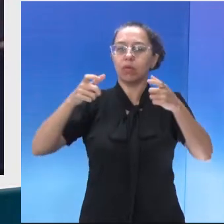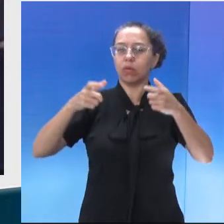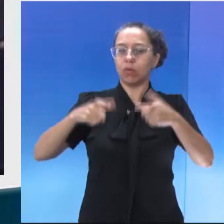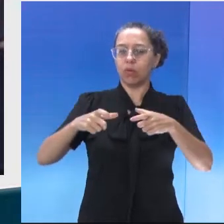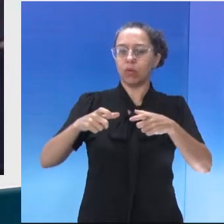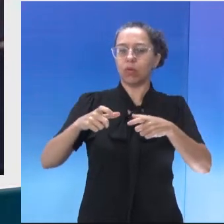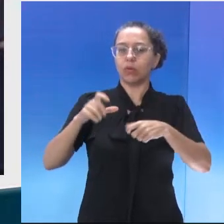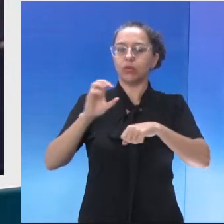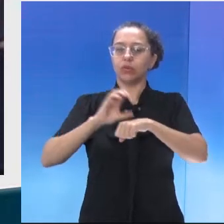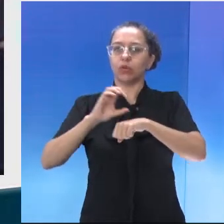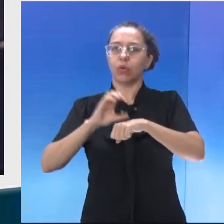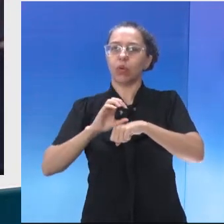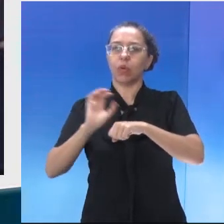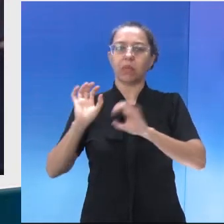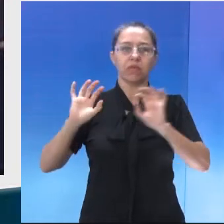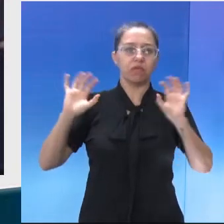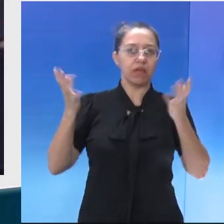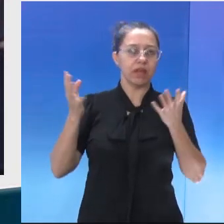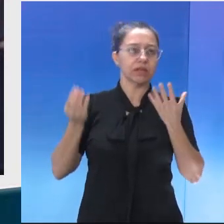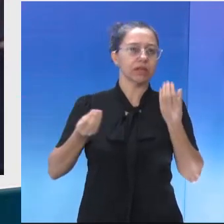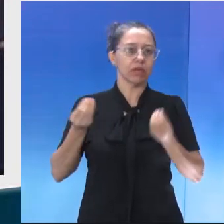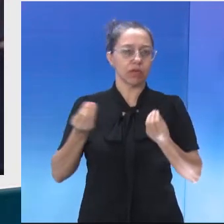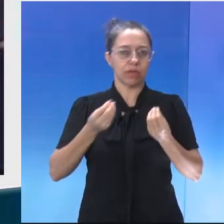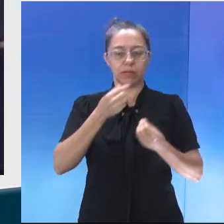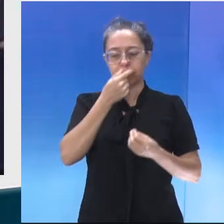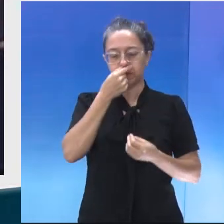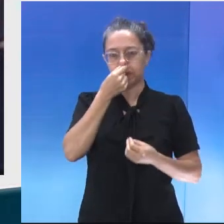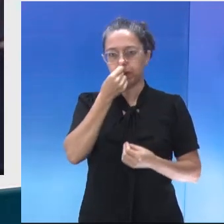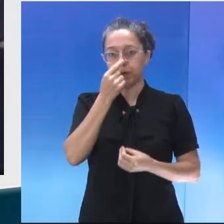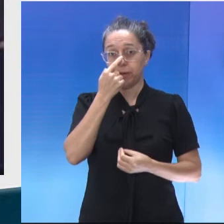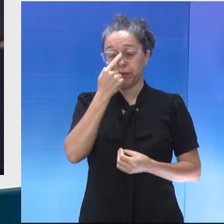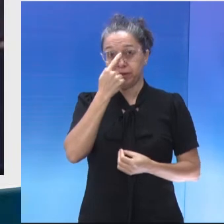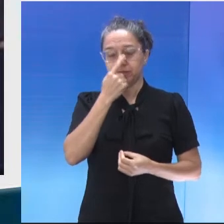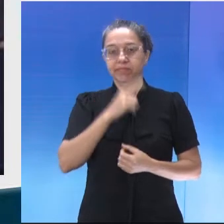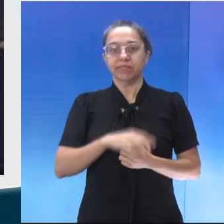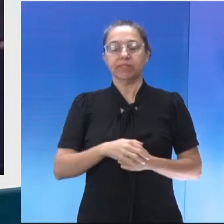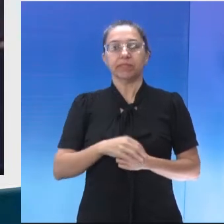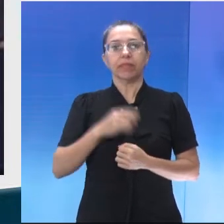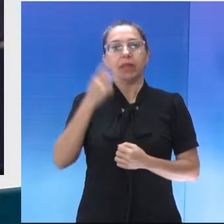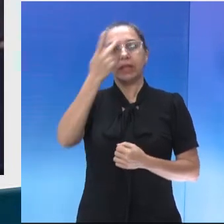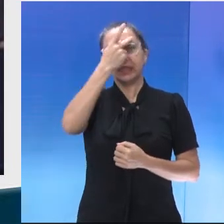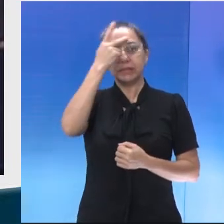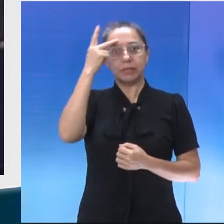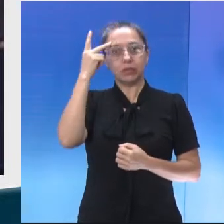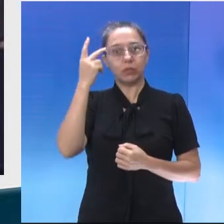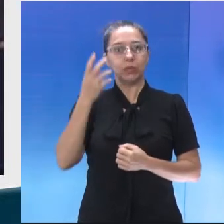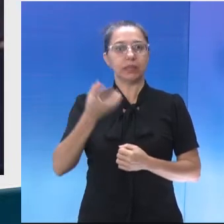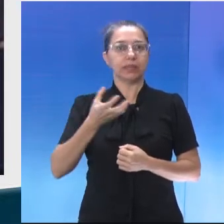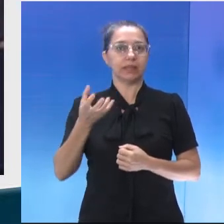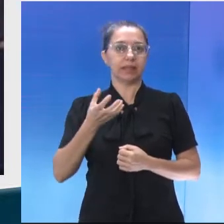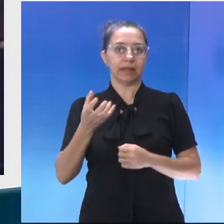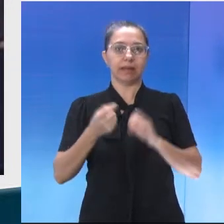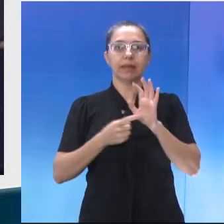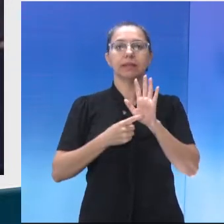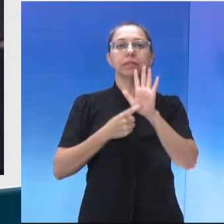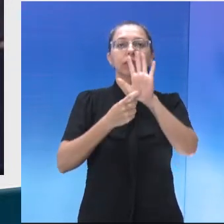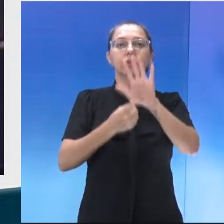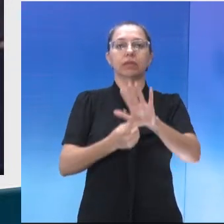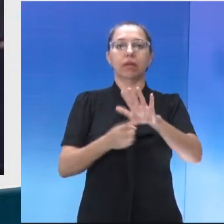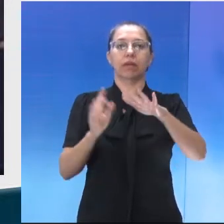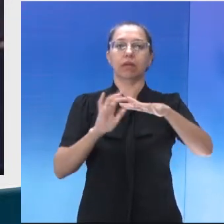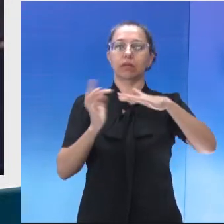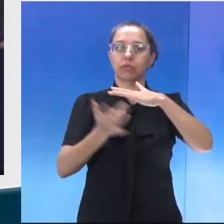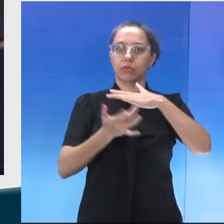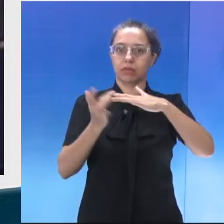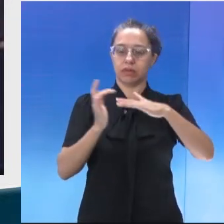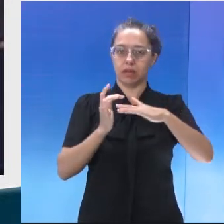na mão? É uma festa, né? Então, as pessoas se preocupam mais em adquirir bens, em aparecer nas redes sociais